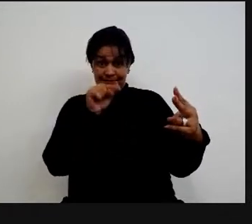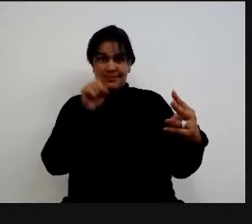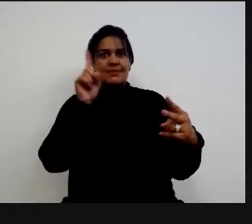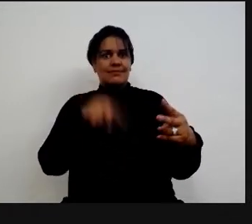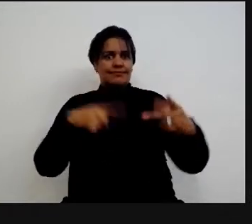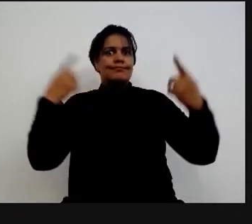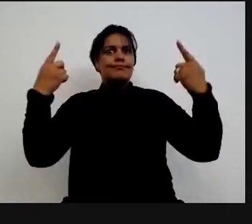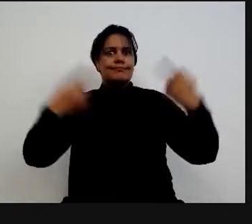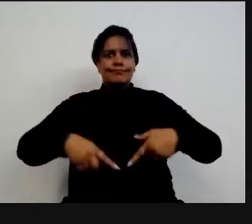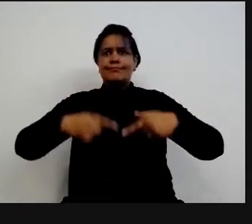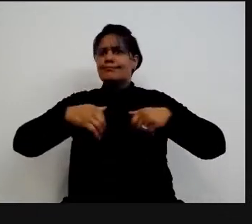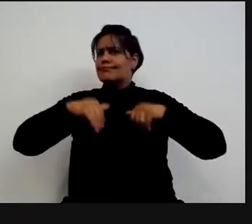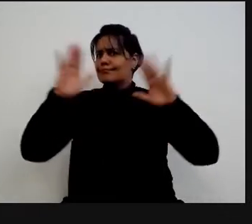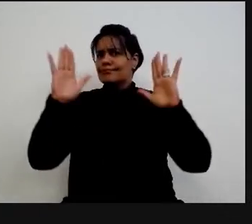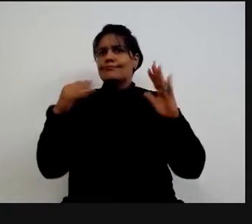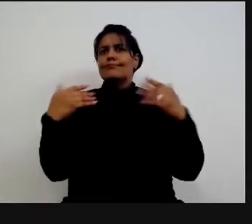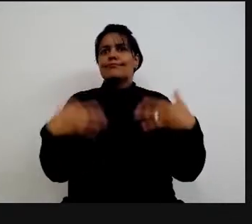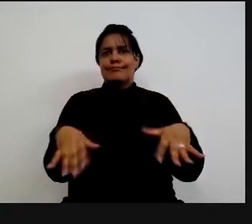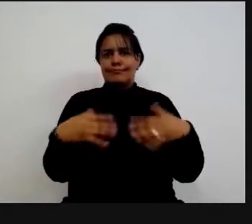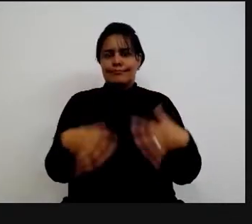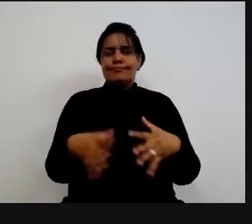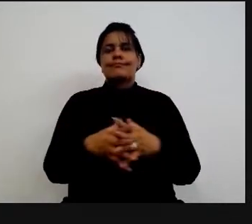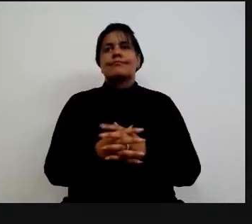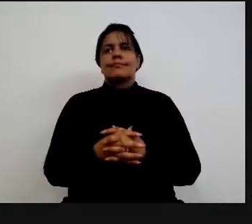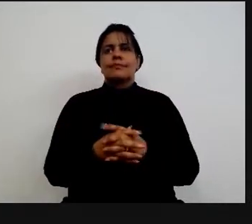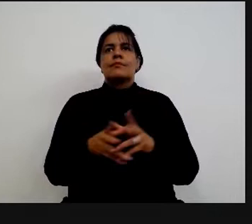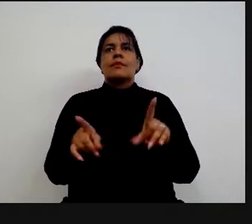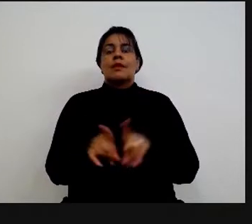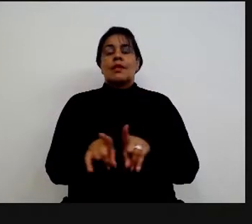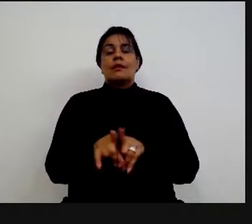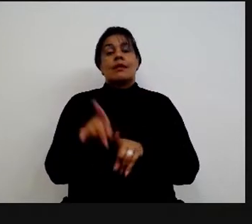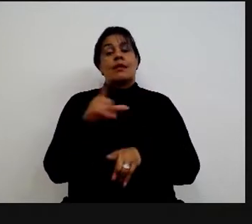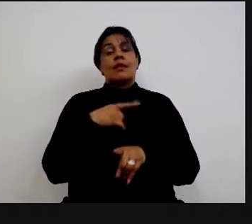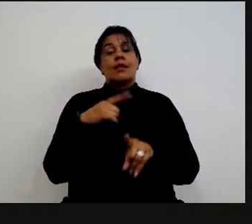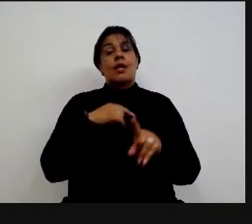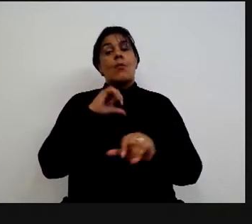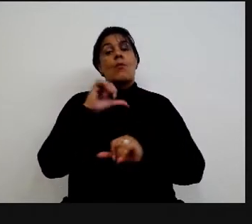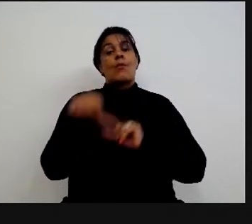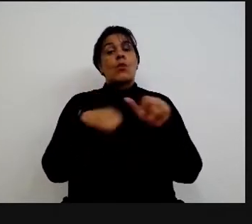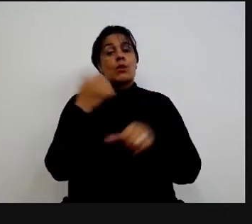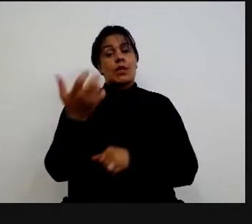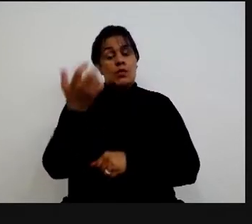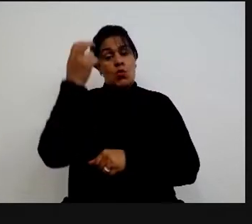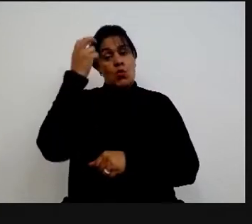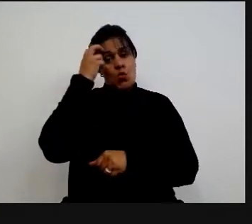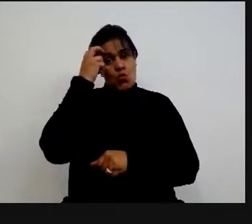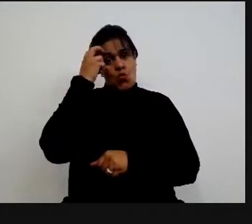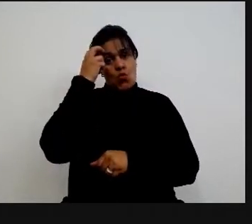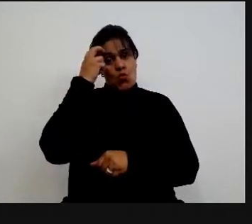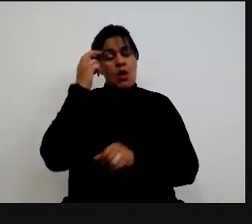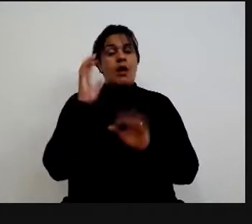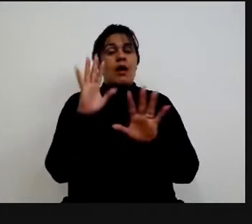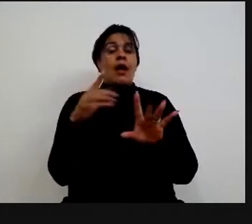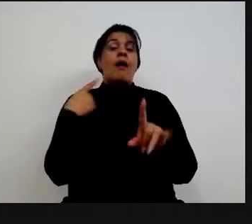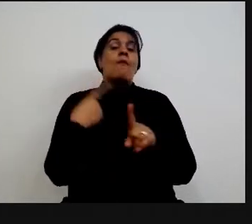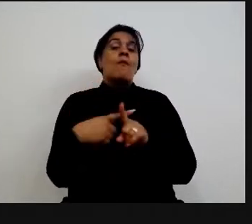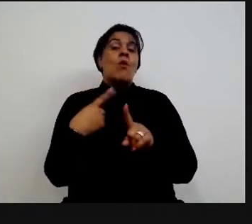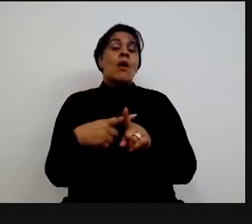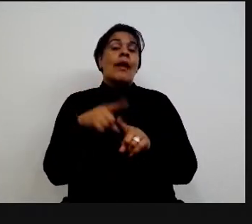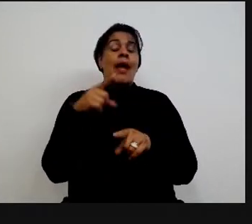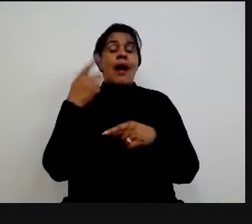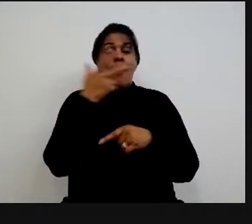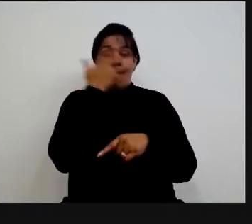desafio gigante, né? E, principalmente, passa pela mudança de cultura. A mudança de cultura ela é responsável, né,